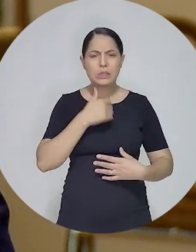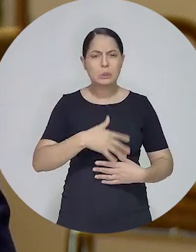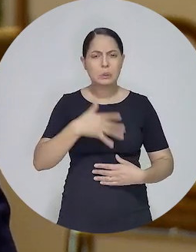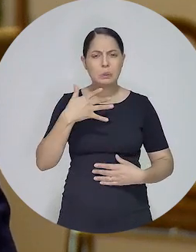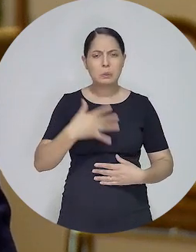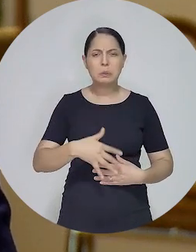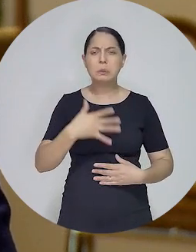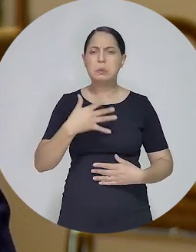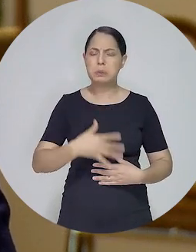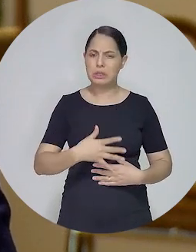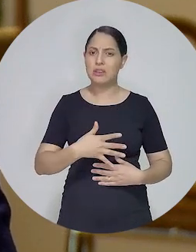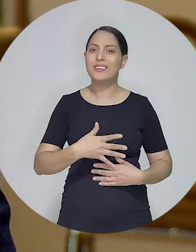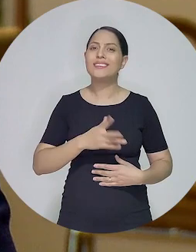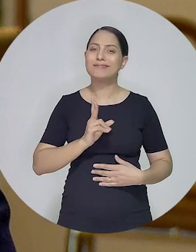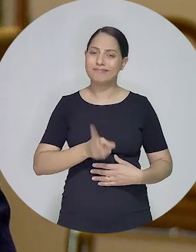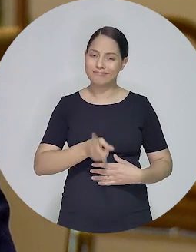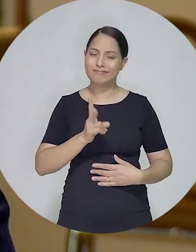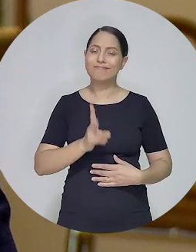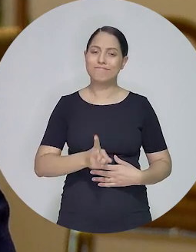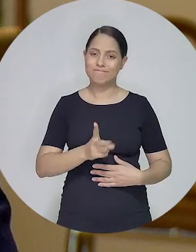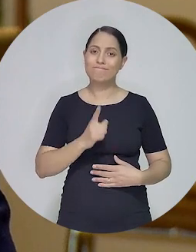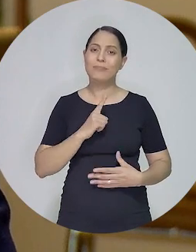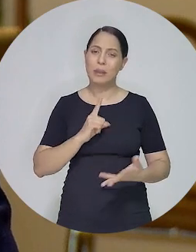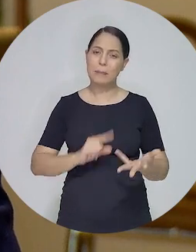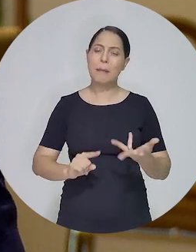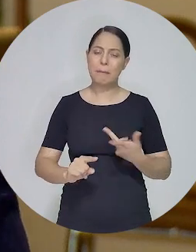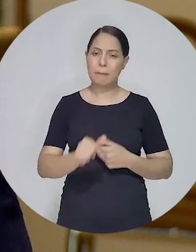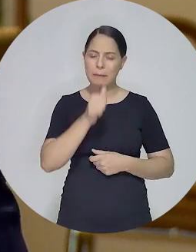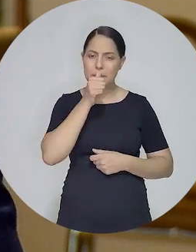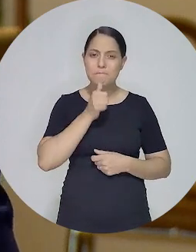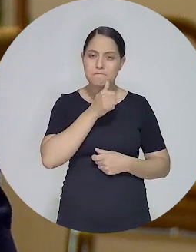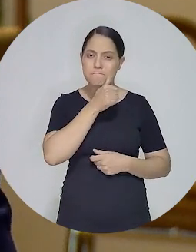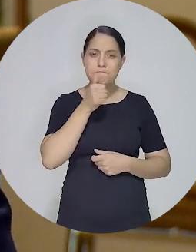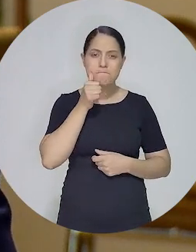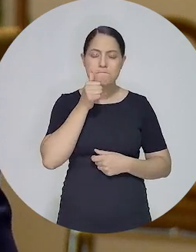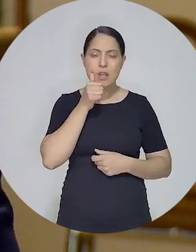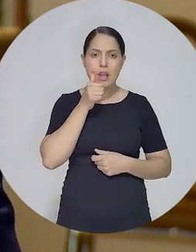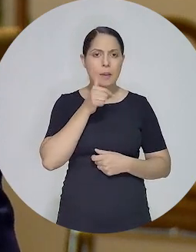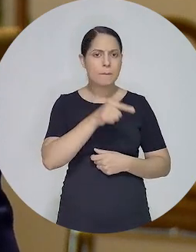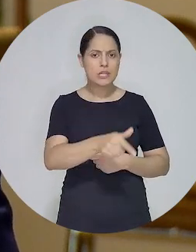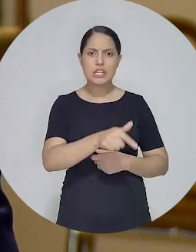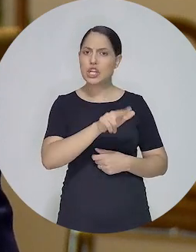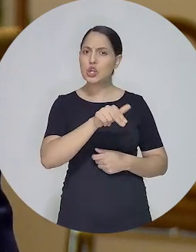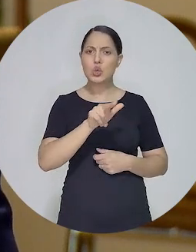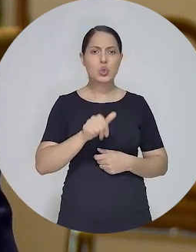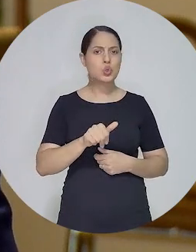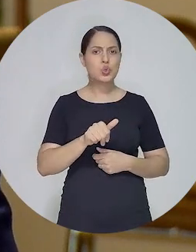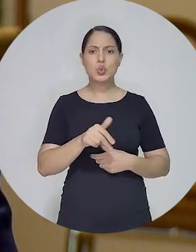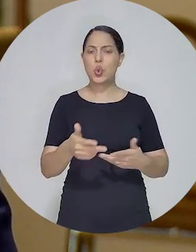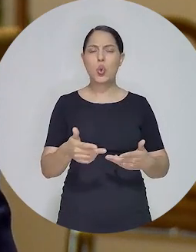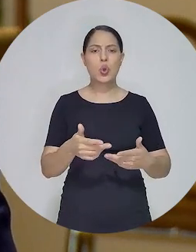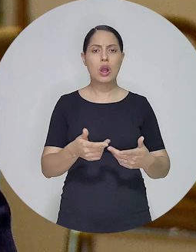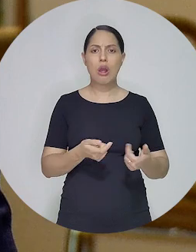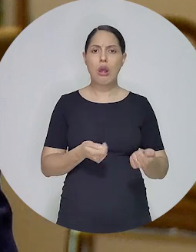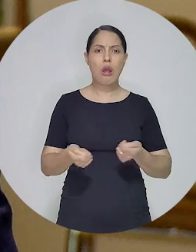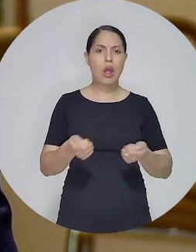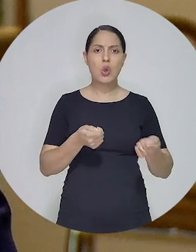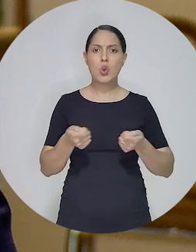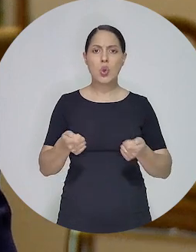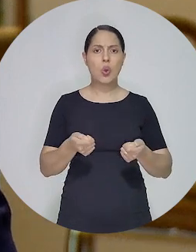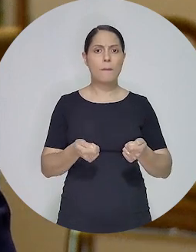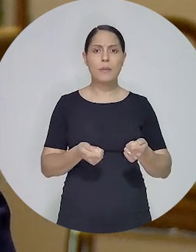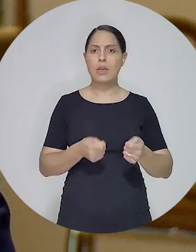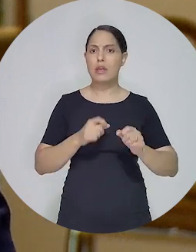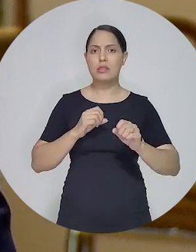sacrifício, né? E todo mundo passa por muitos sacrifícios, mas nunca permitiu que nós passássemos por nenhum tipo de privação.